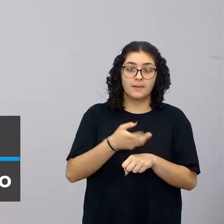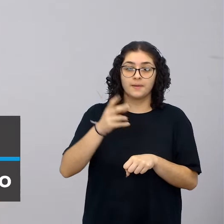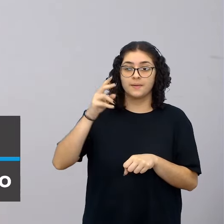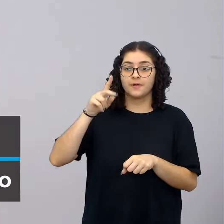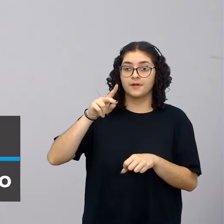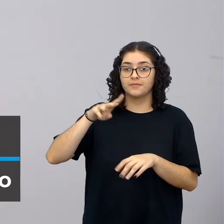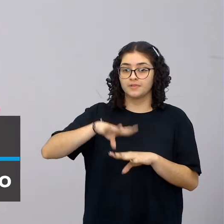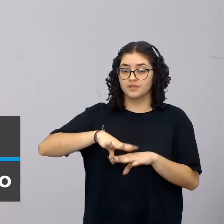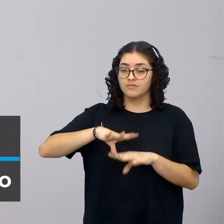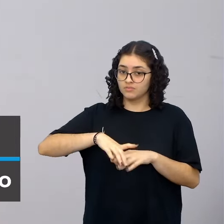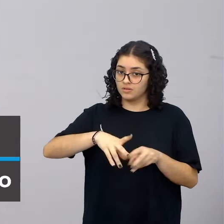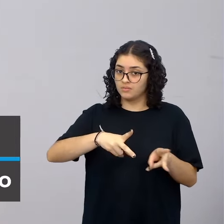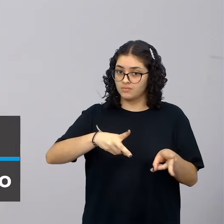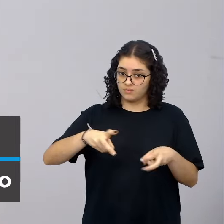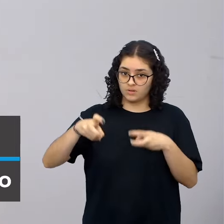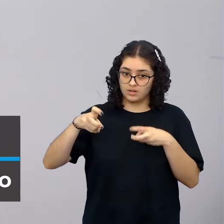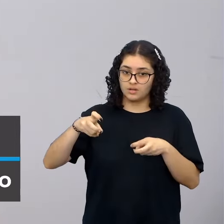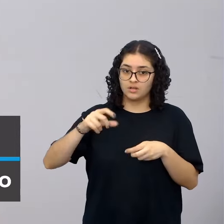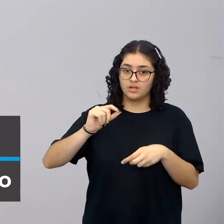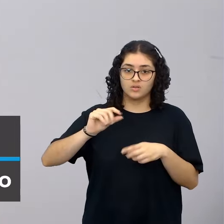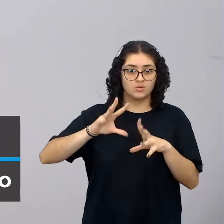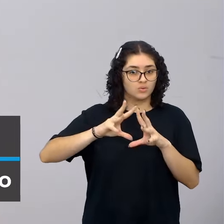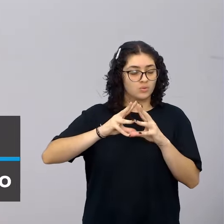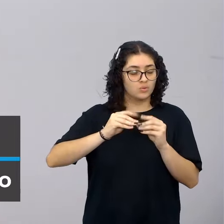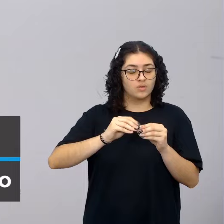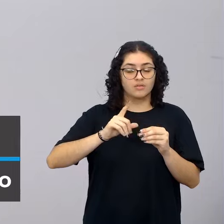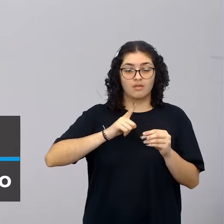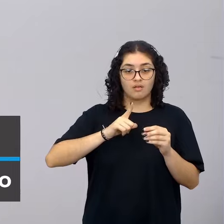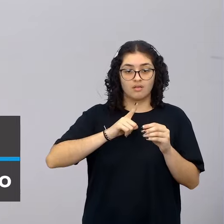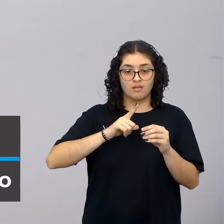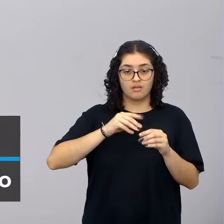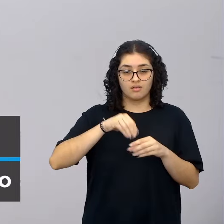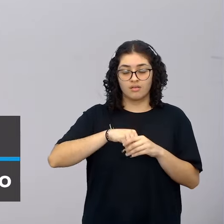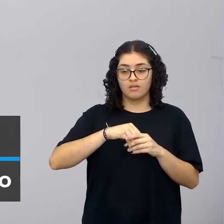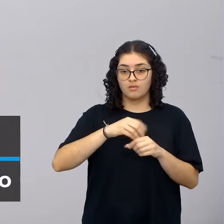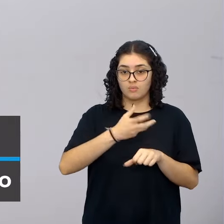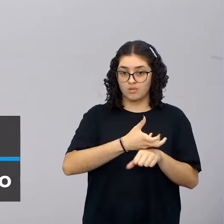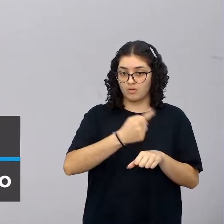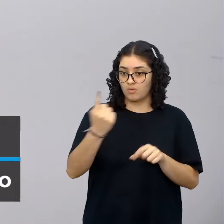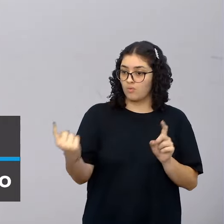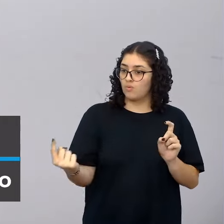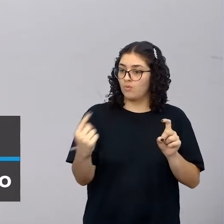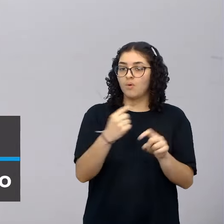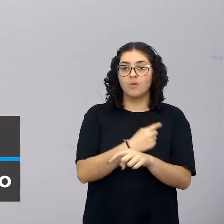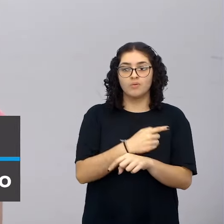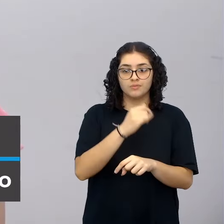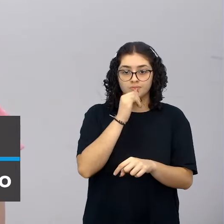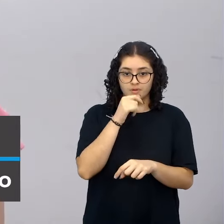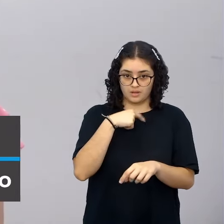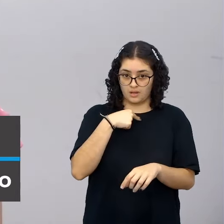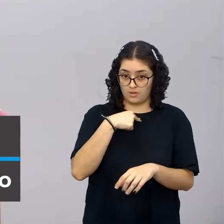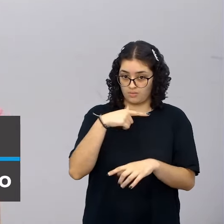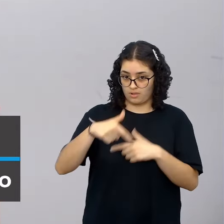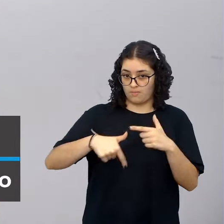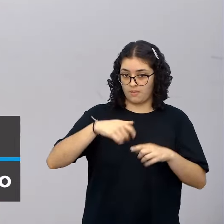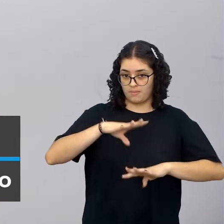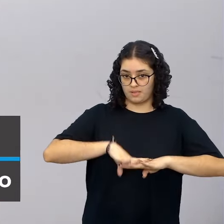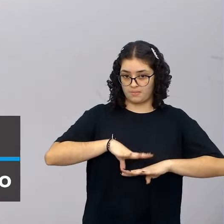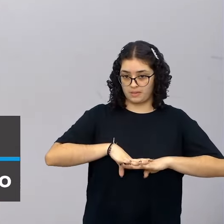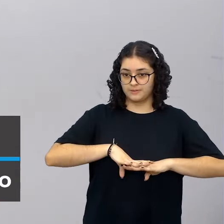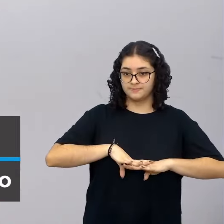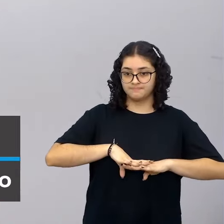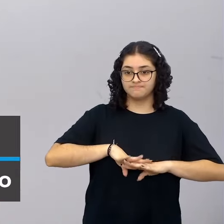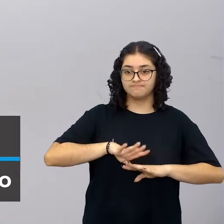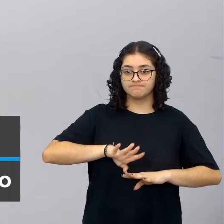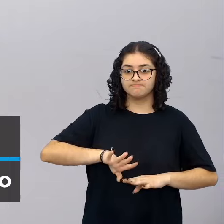matemática, você vai observar que ele tem todas as passagens que os demais componentes têm. Por exemplo, eu sou da área de matemática. Então, por